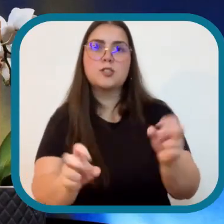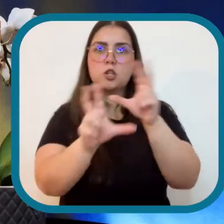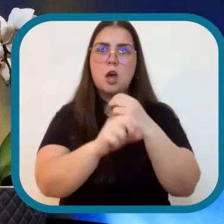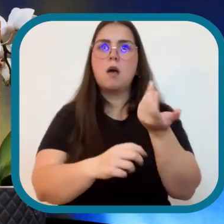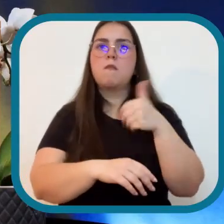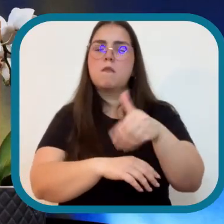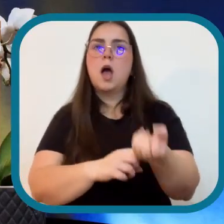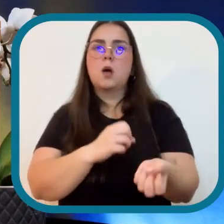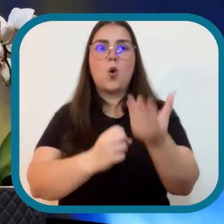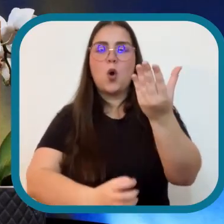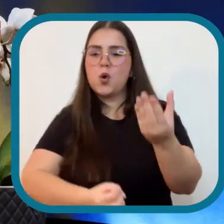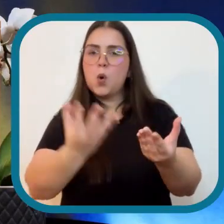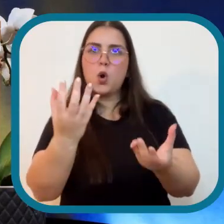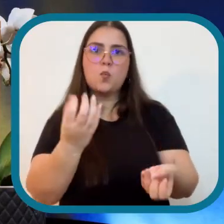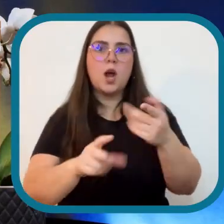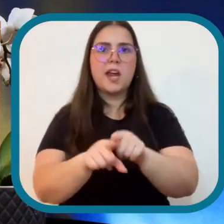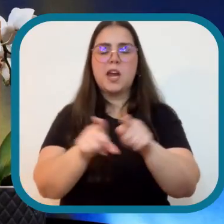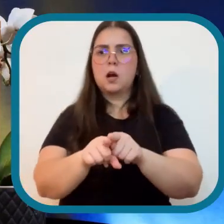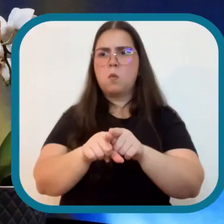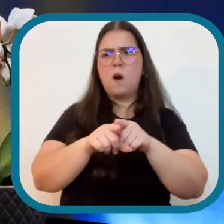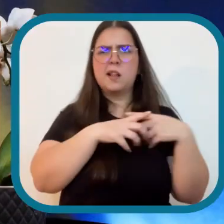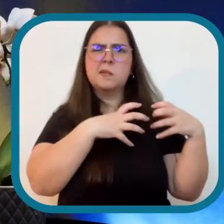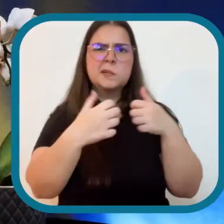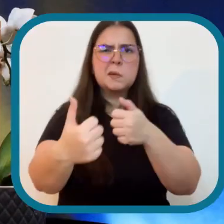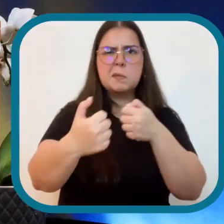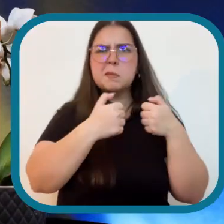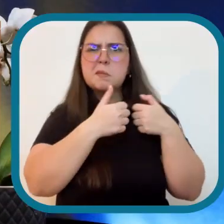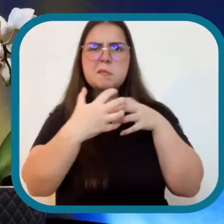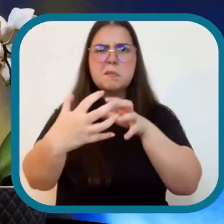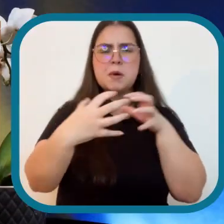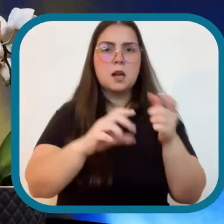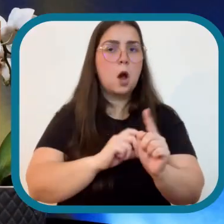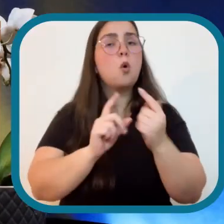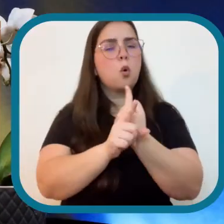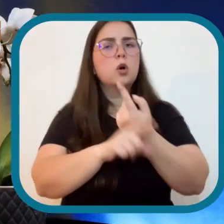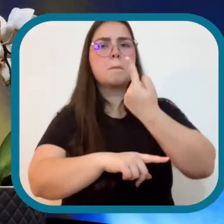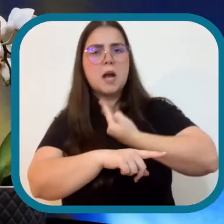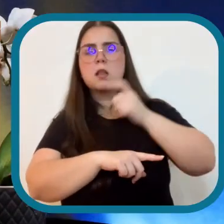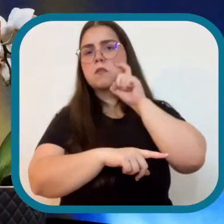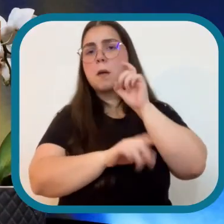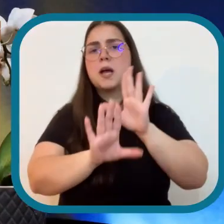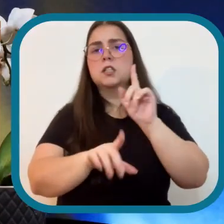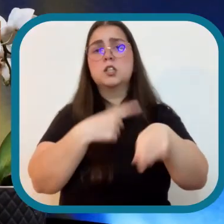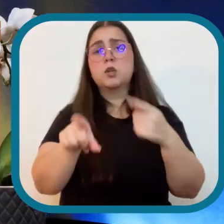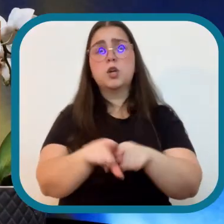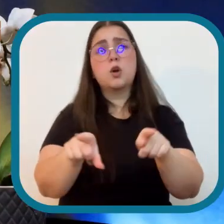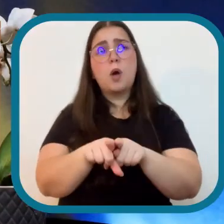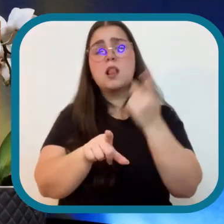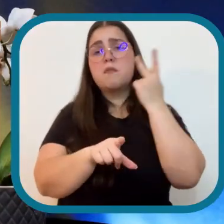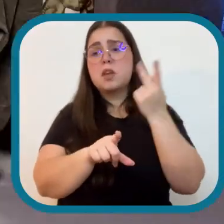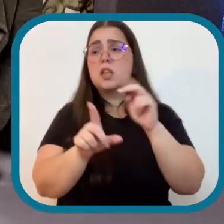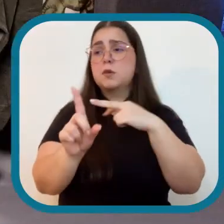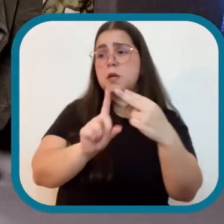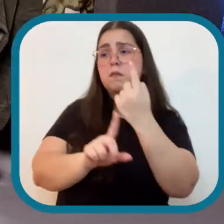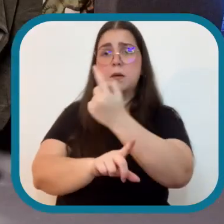tentar lutar demasiado contra a corrente. Há coisas que é importante defender, mas há coisas que, em particular, numa perspectiva de vida e de emprego da